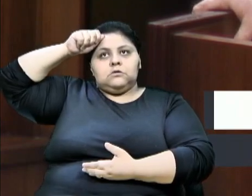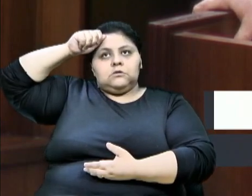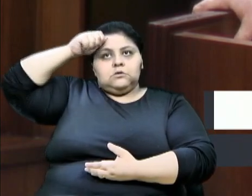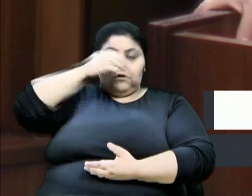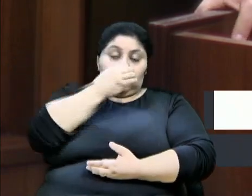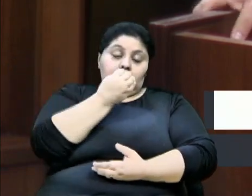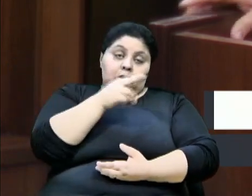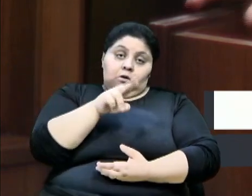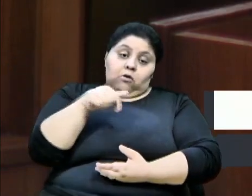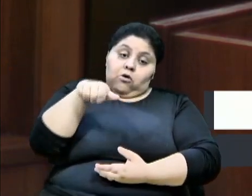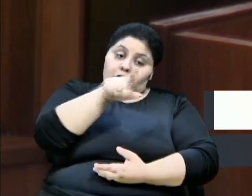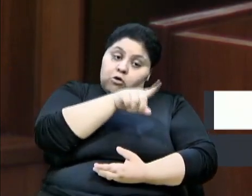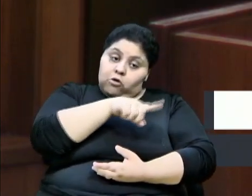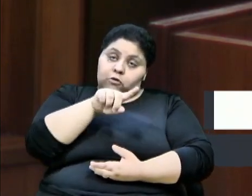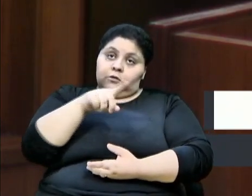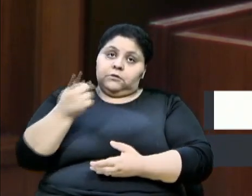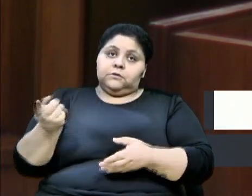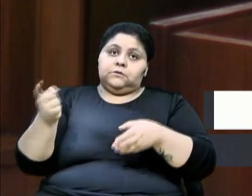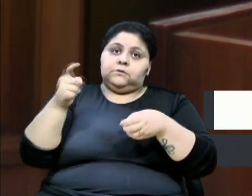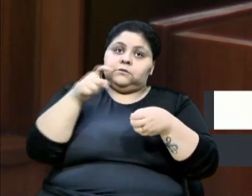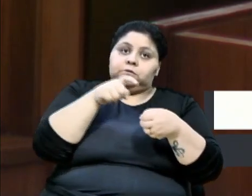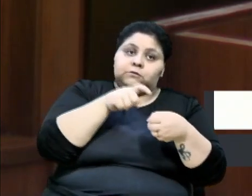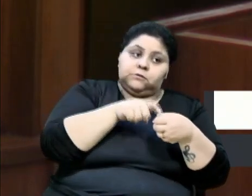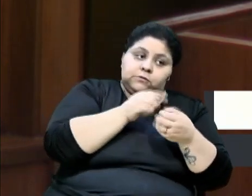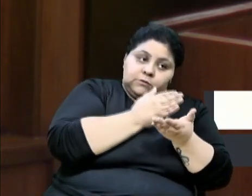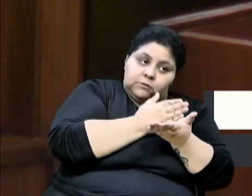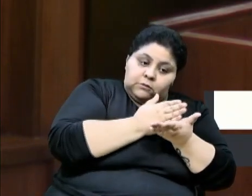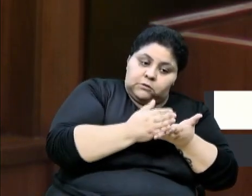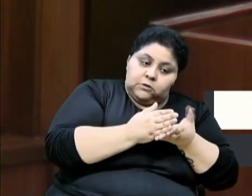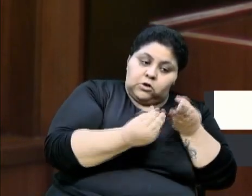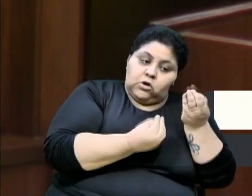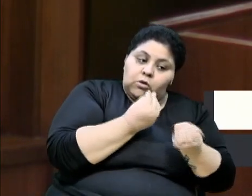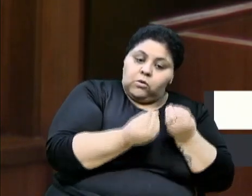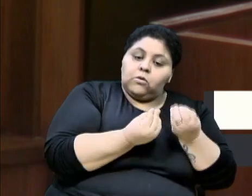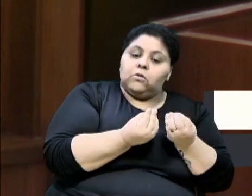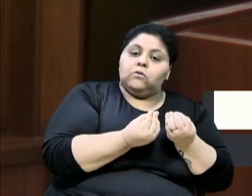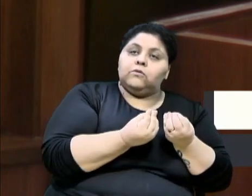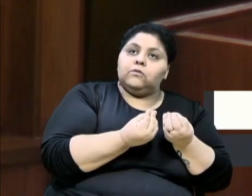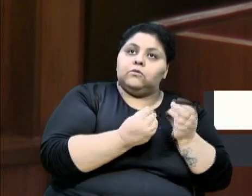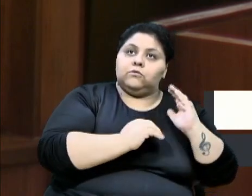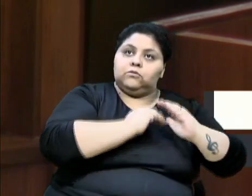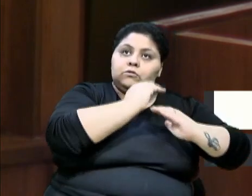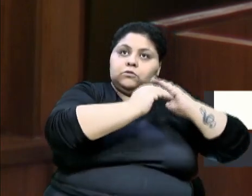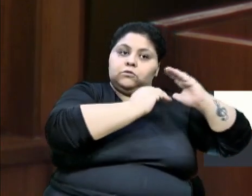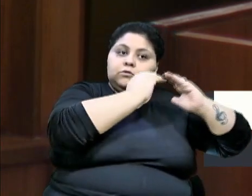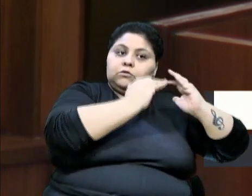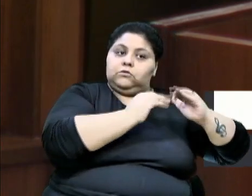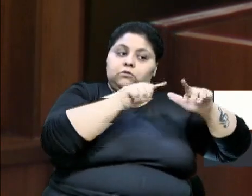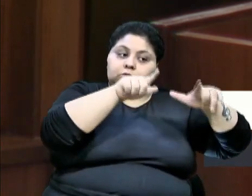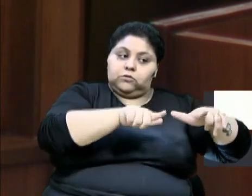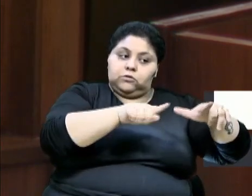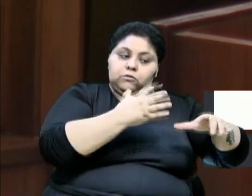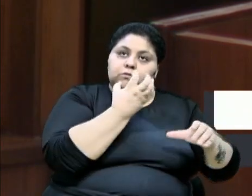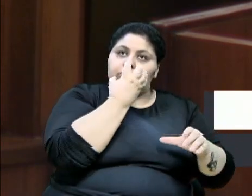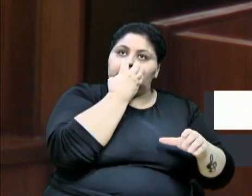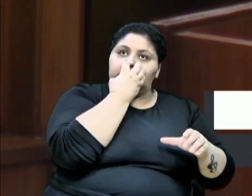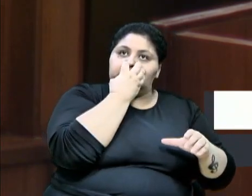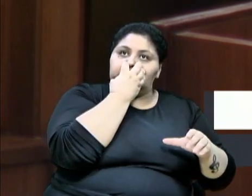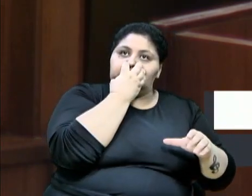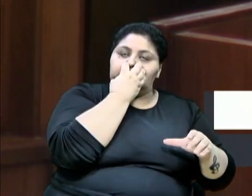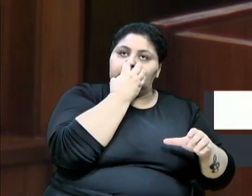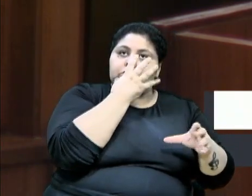aquele, né, que tu vê no teu cotidiano. Mas nós passamos por um período, aqui em Caxias do Sul, sobre a situação